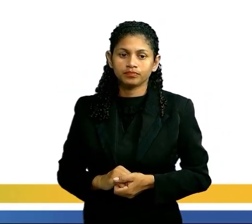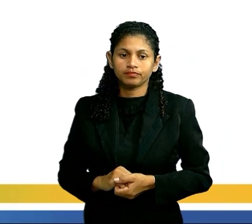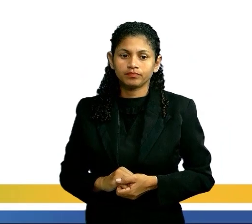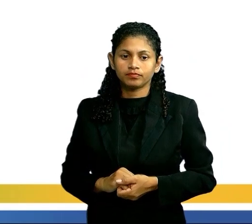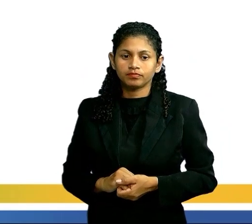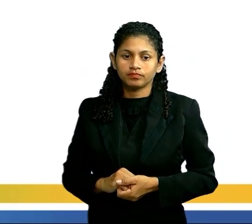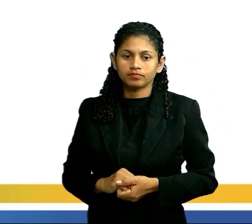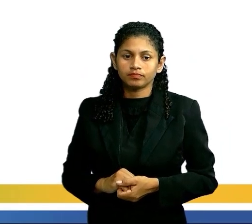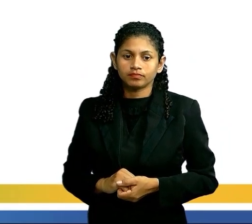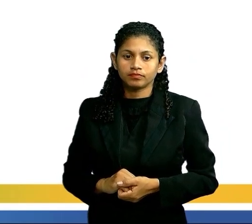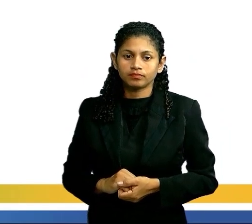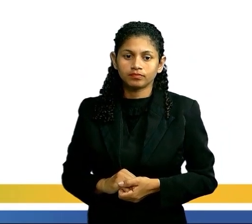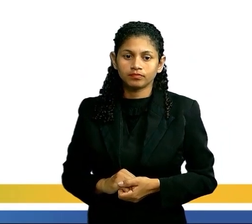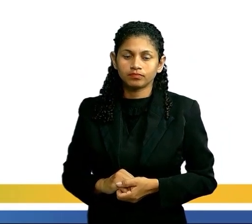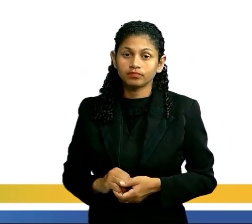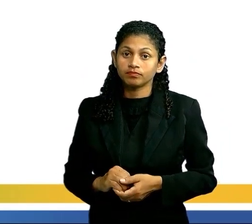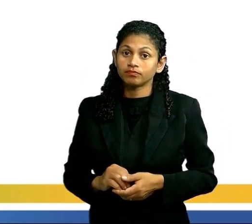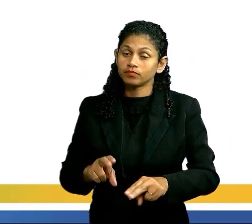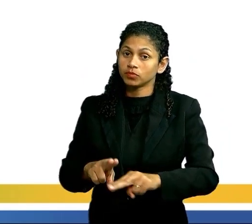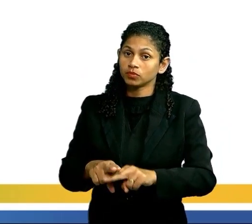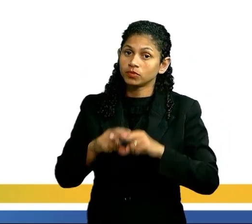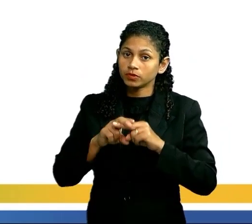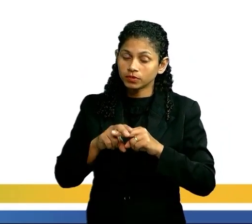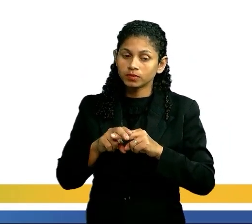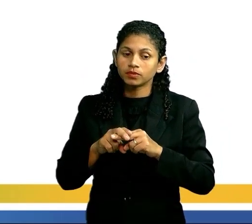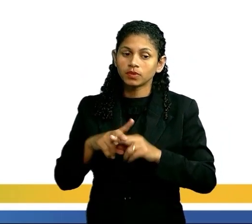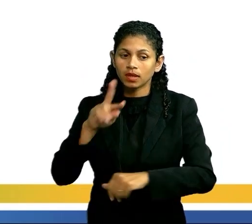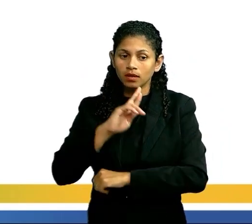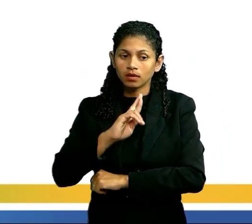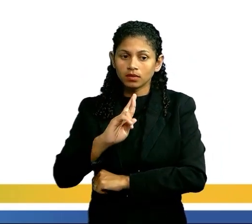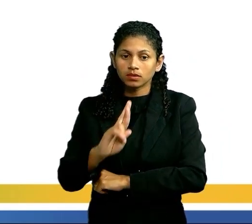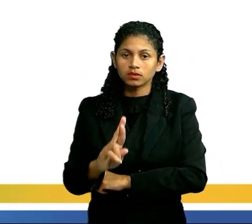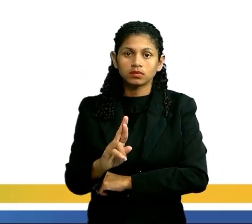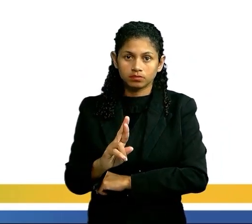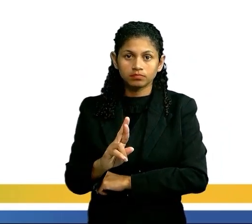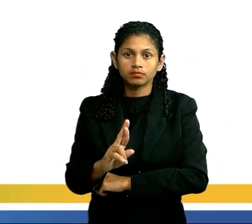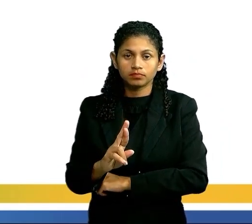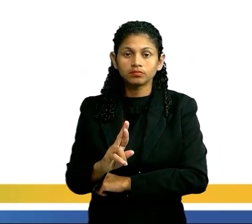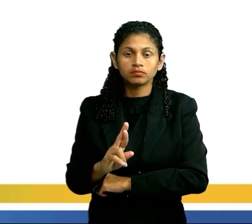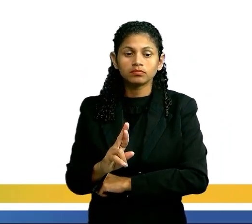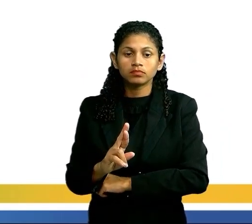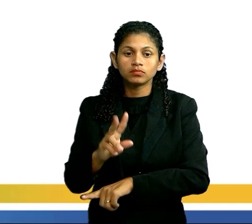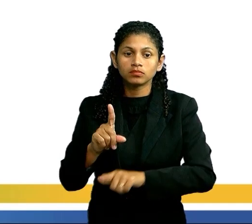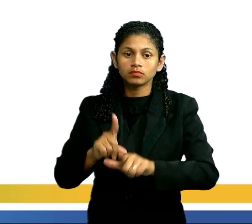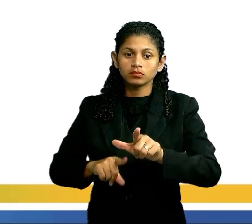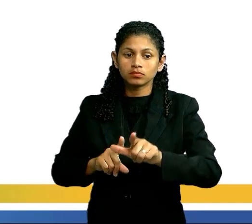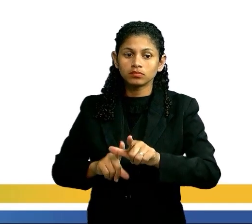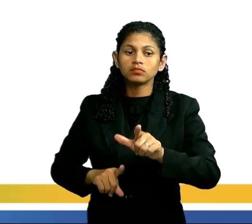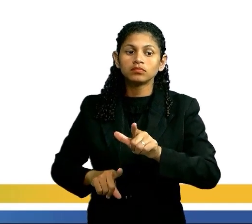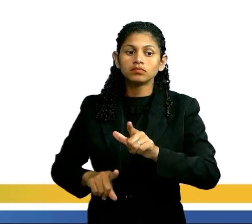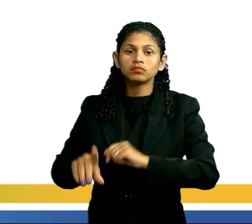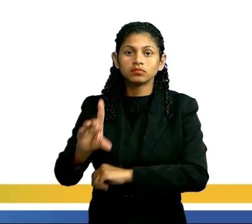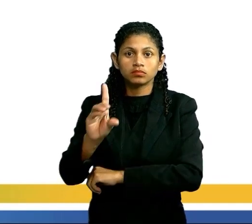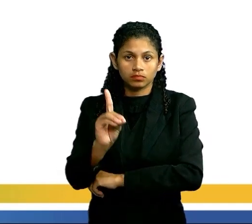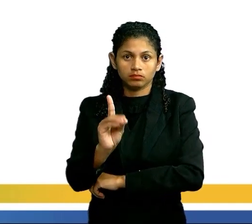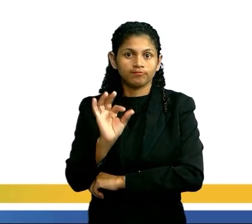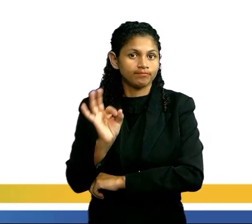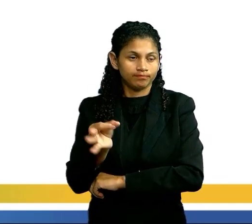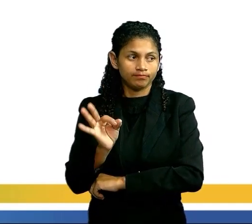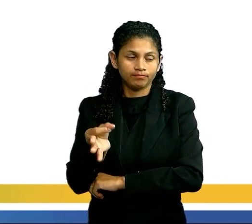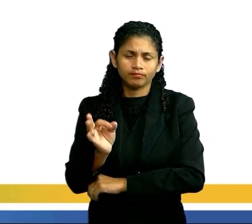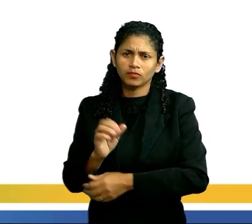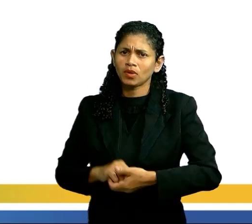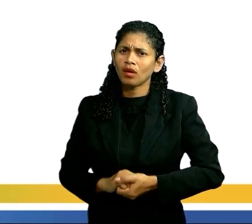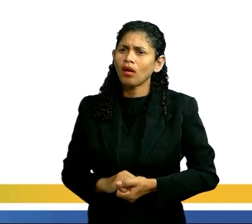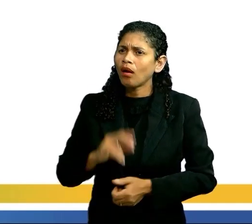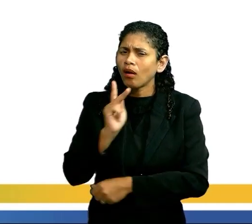Ó, não tem. Então, exatamente por isso que nós ficamos, então, com a alternativa D. Ah,